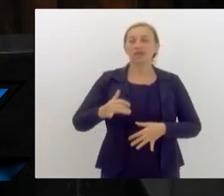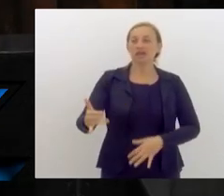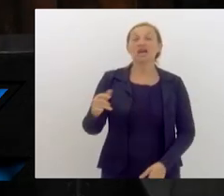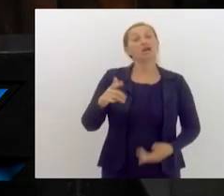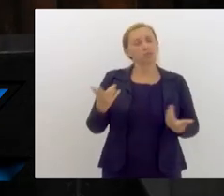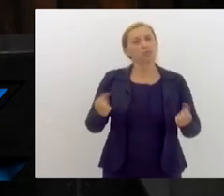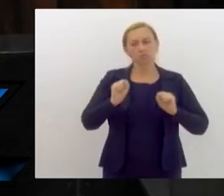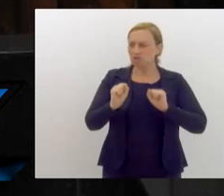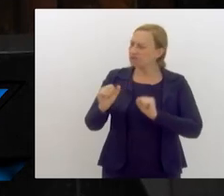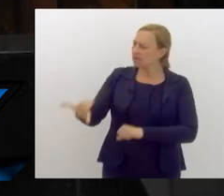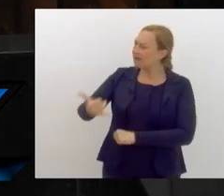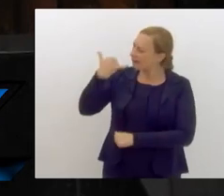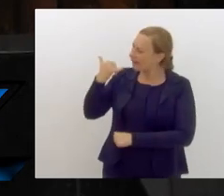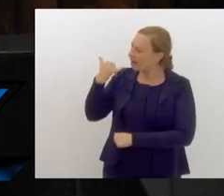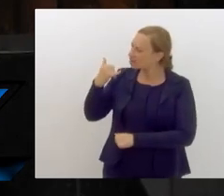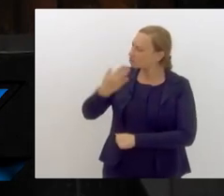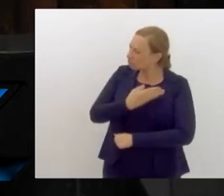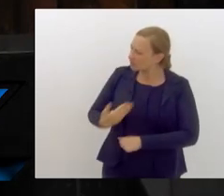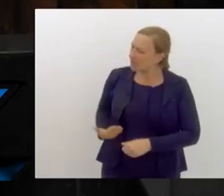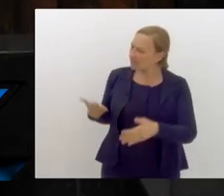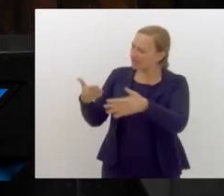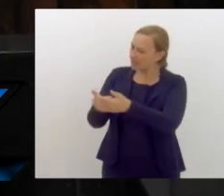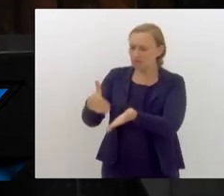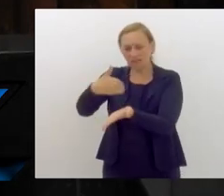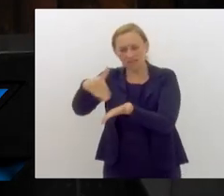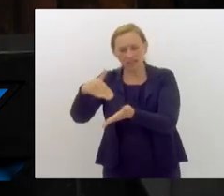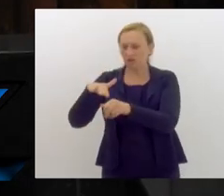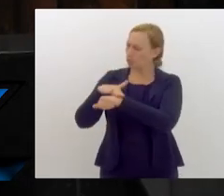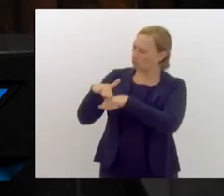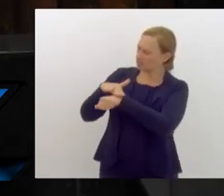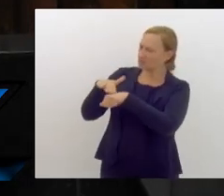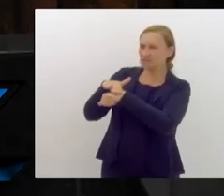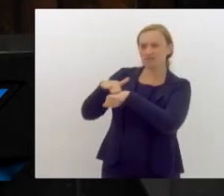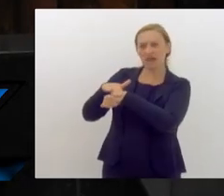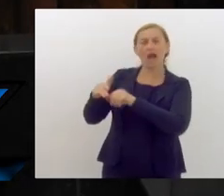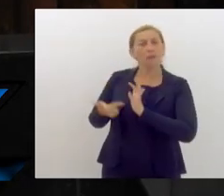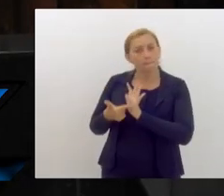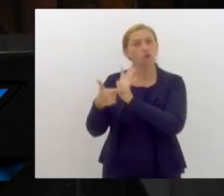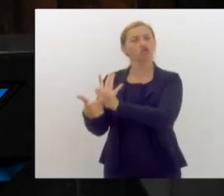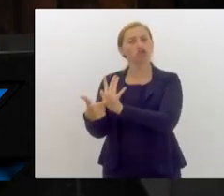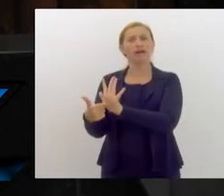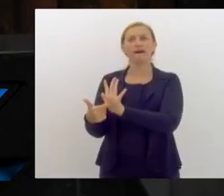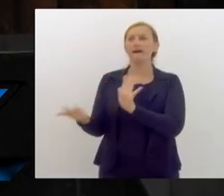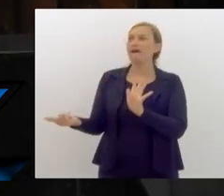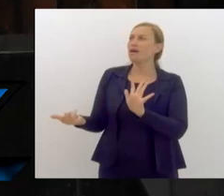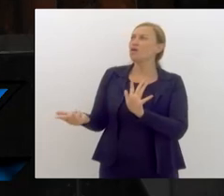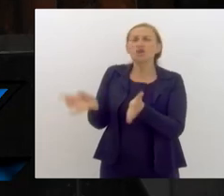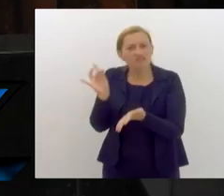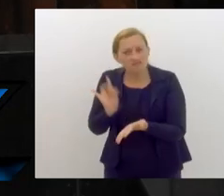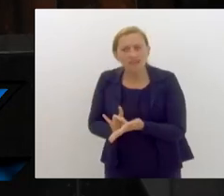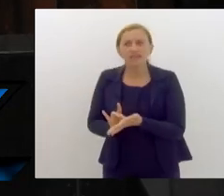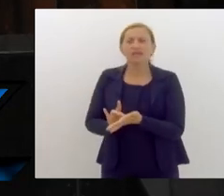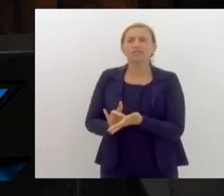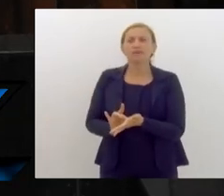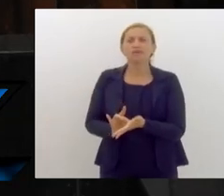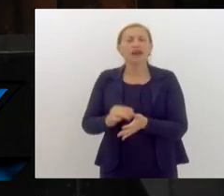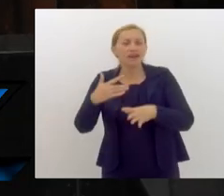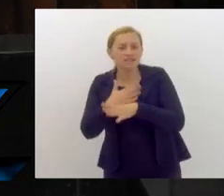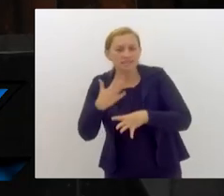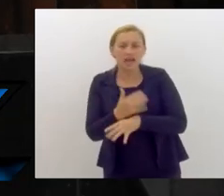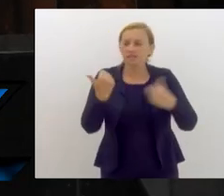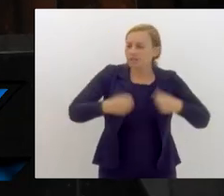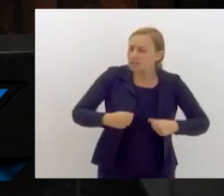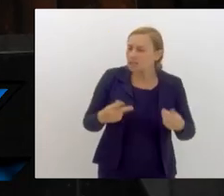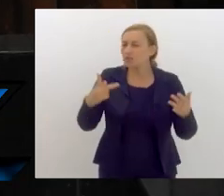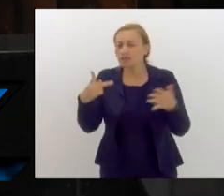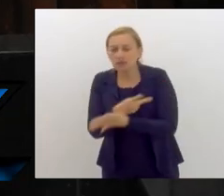governador de até os secretários de mostrar o que realmente a cidade precisa o que tá